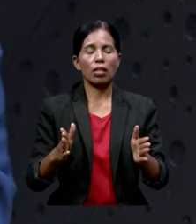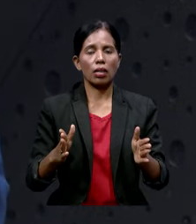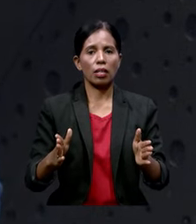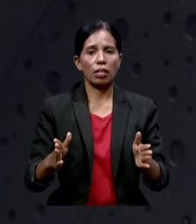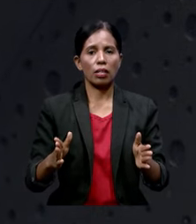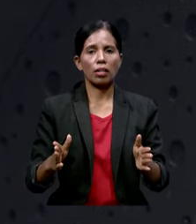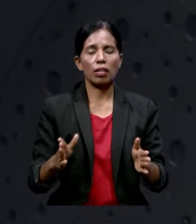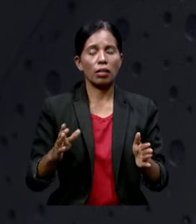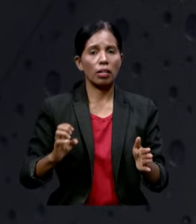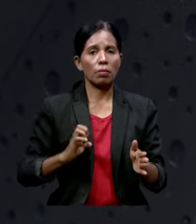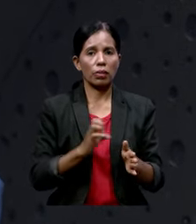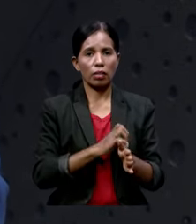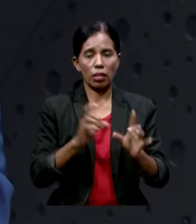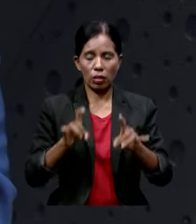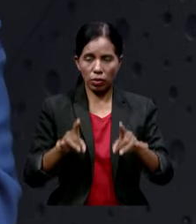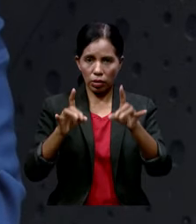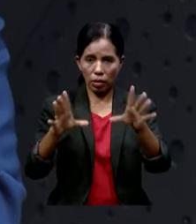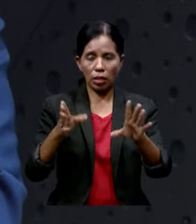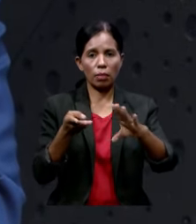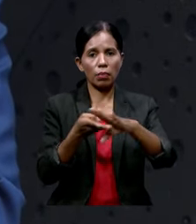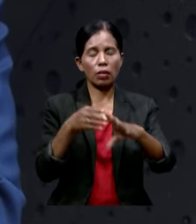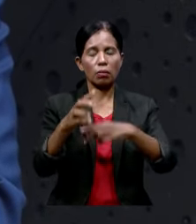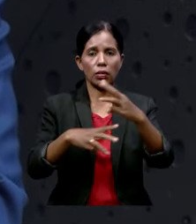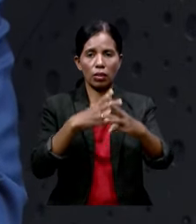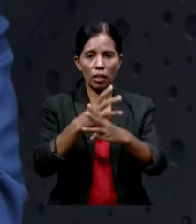ajuda do governo a tornar facilita o setor privado.